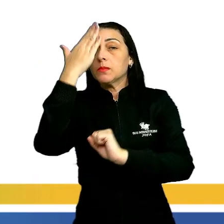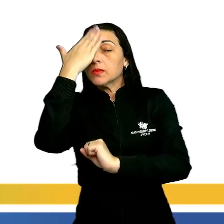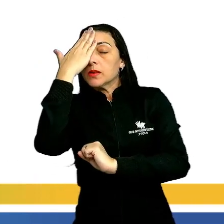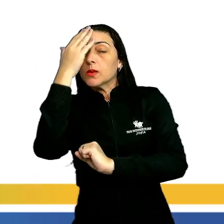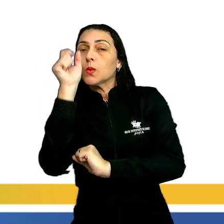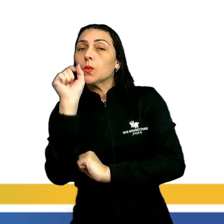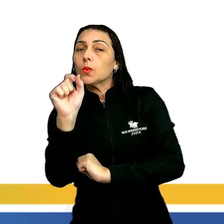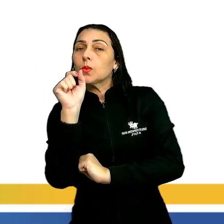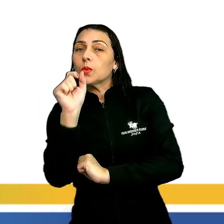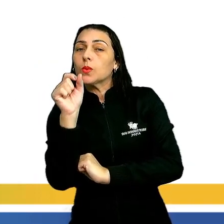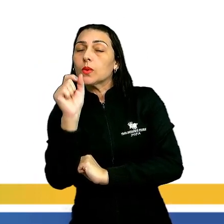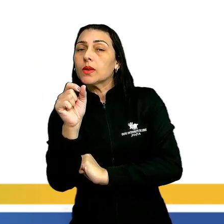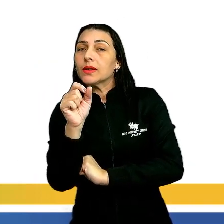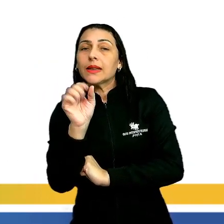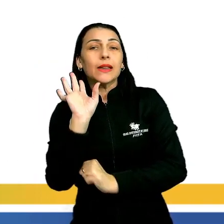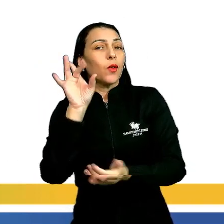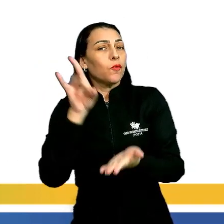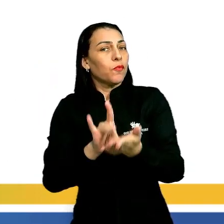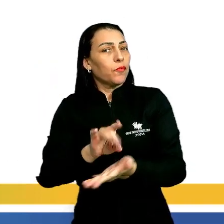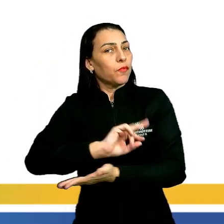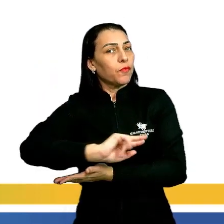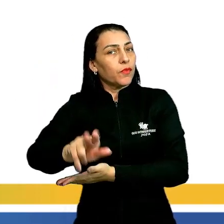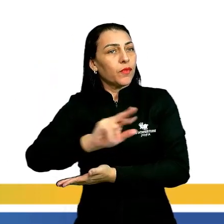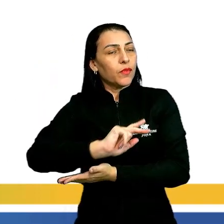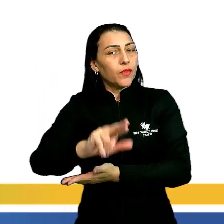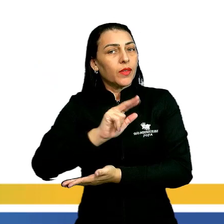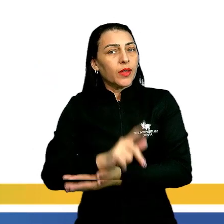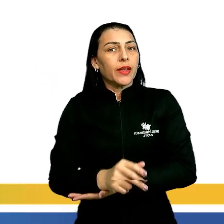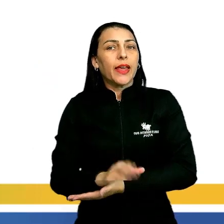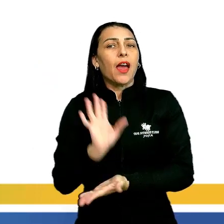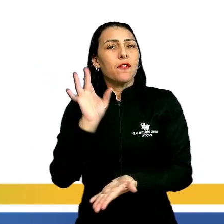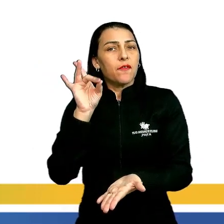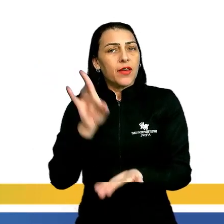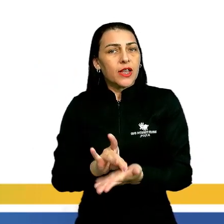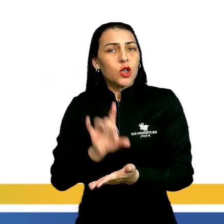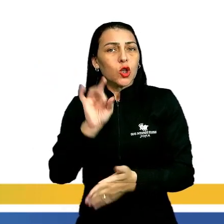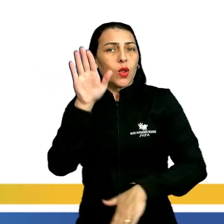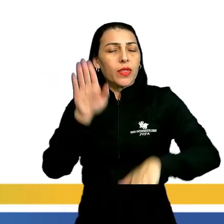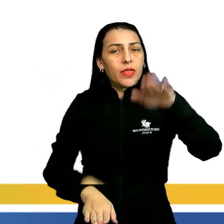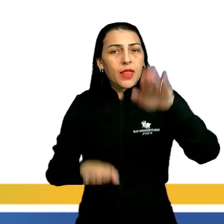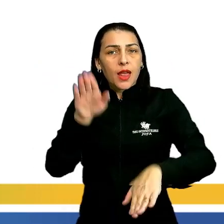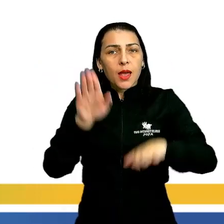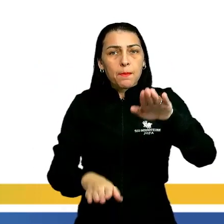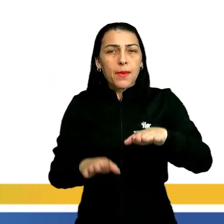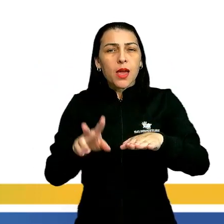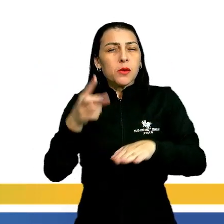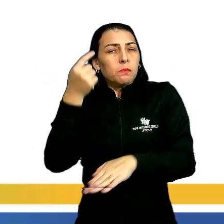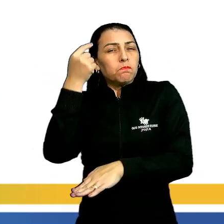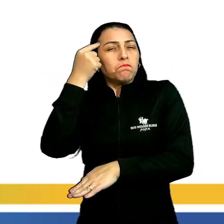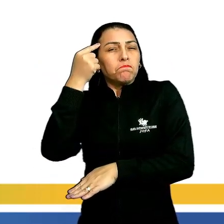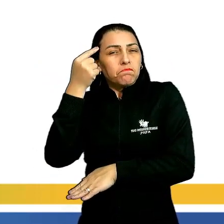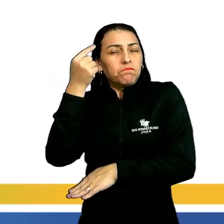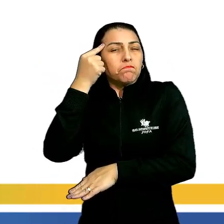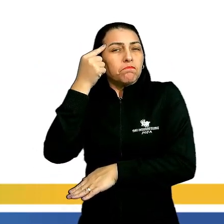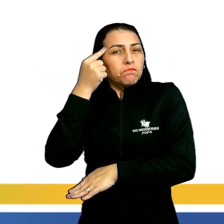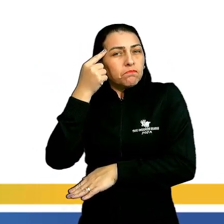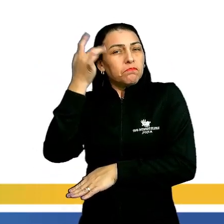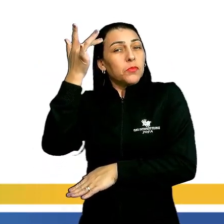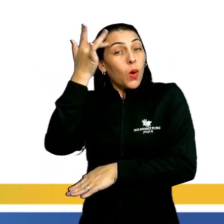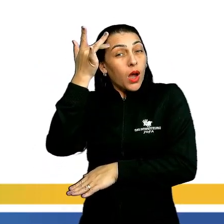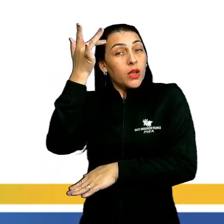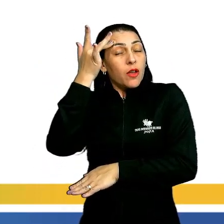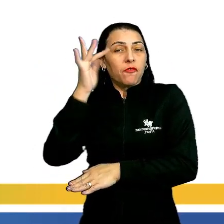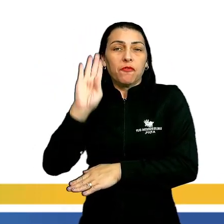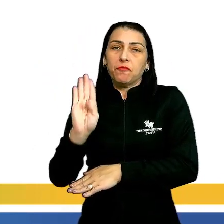entender que nem tudo é verdadeiro. Então, aquela história de que a verdade só depende de pontos de vistas, ela é